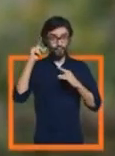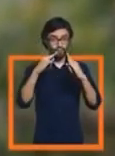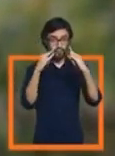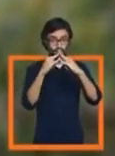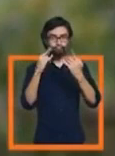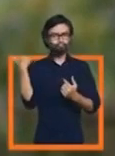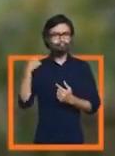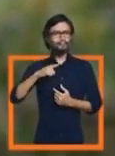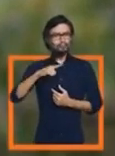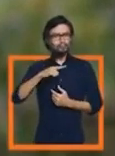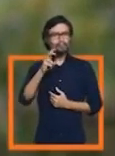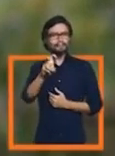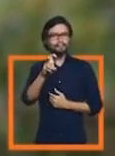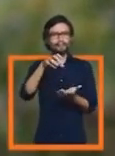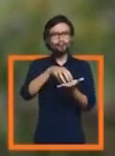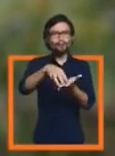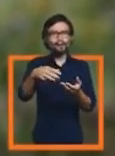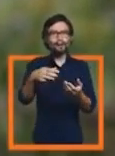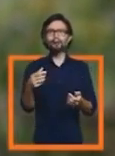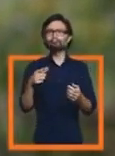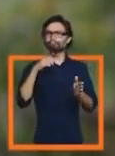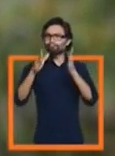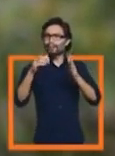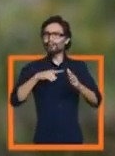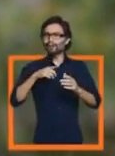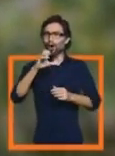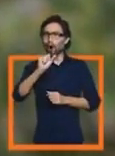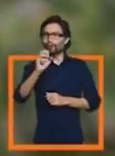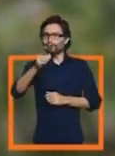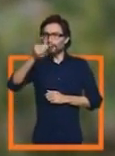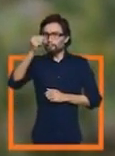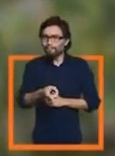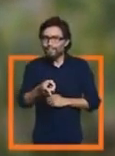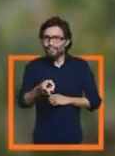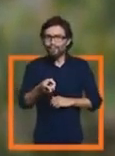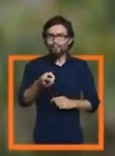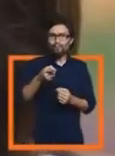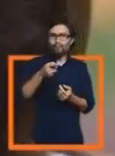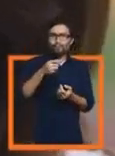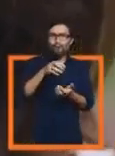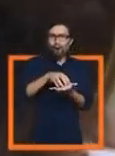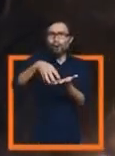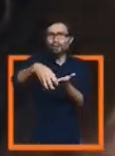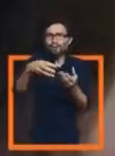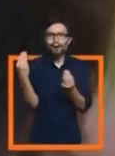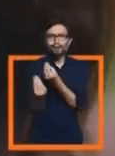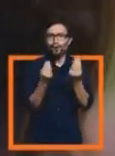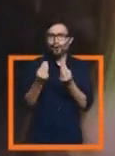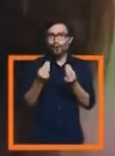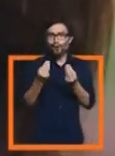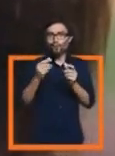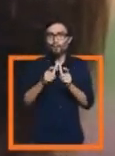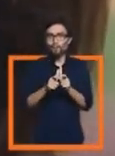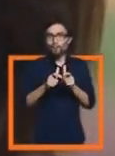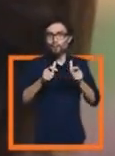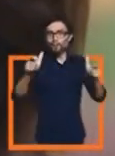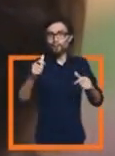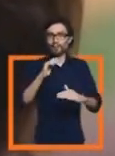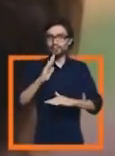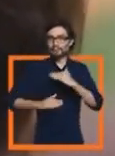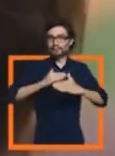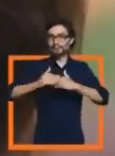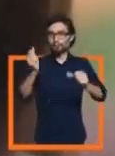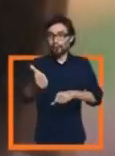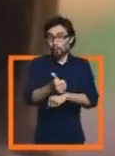tinham 5 creches na época e nós passamos para 80 unidades. Porque é através da creche que